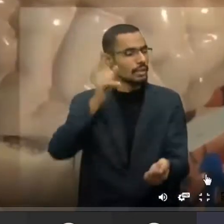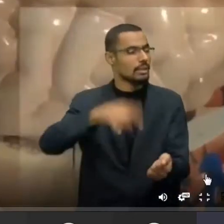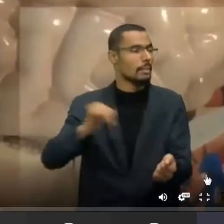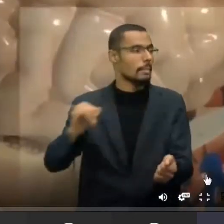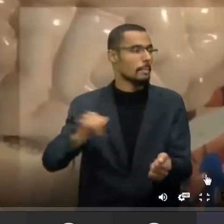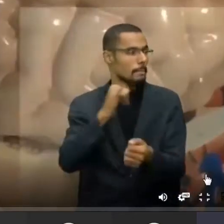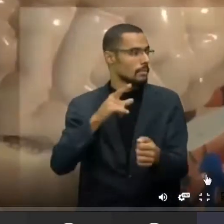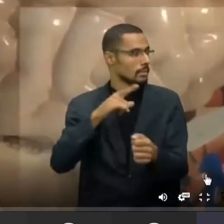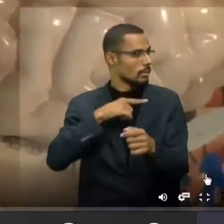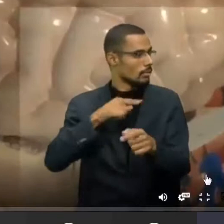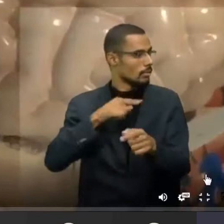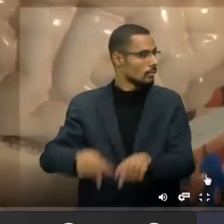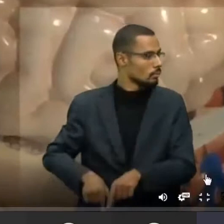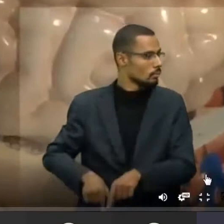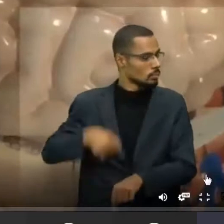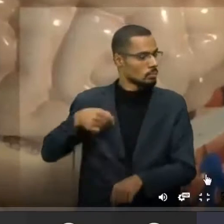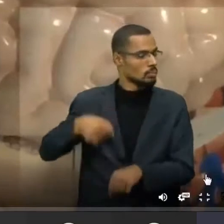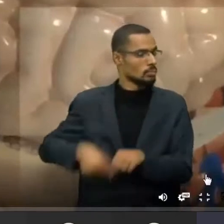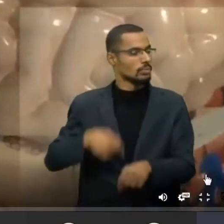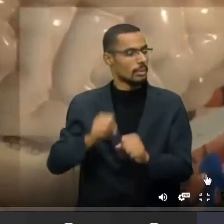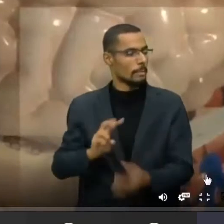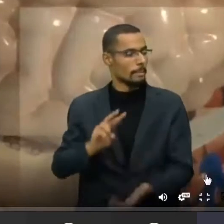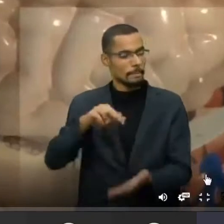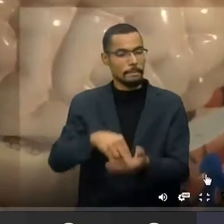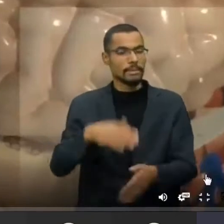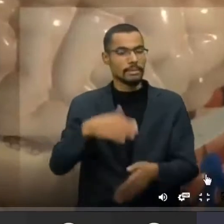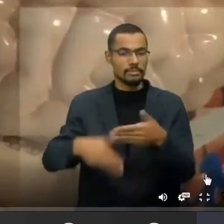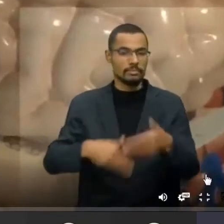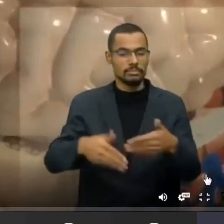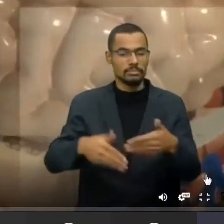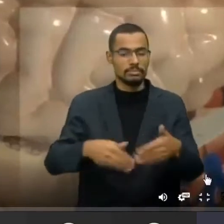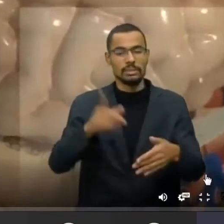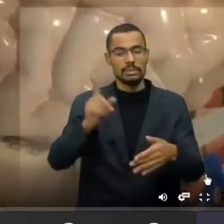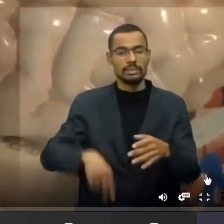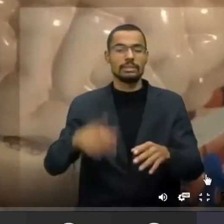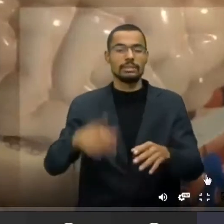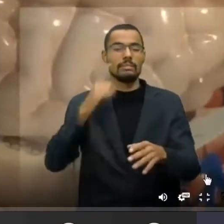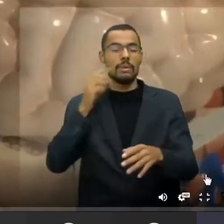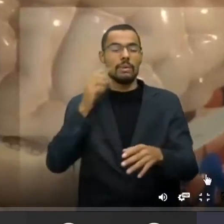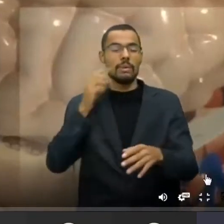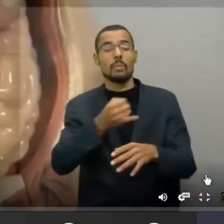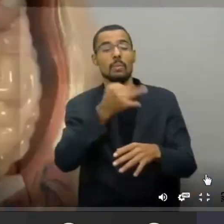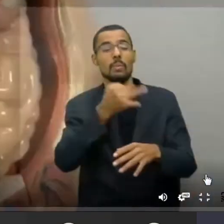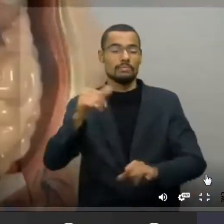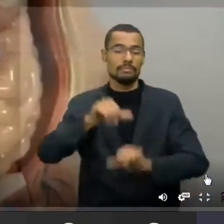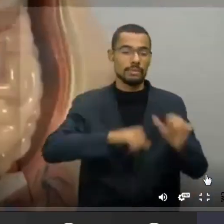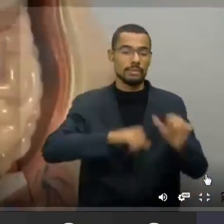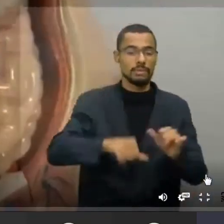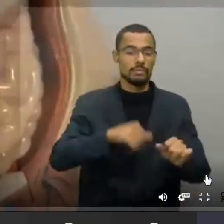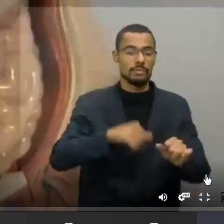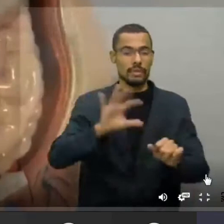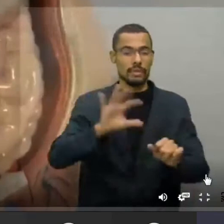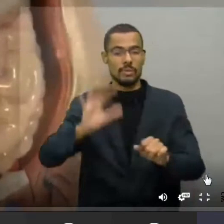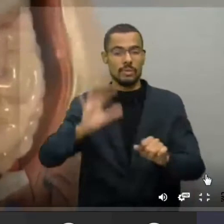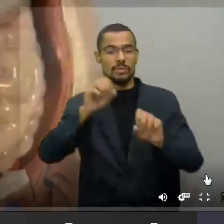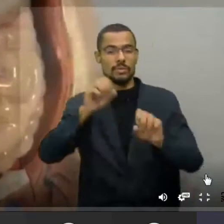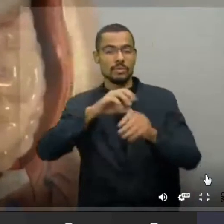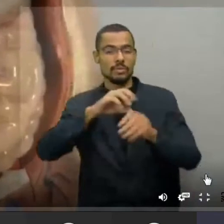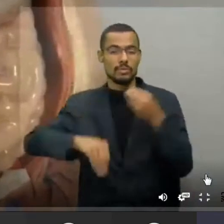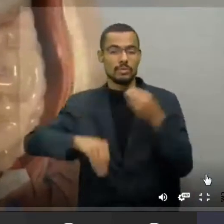ductos junto da vesícula biliar, que participam, então, dos processos de excreção e de transporte de